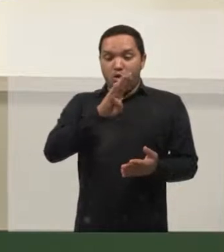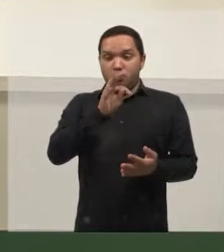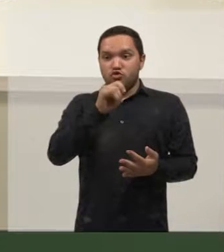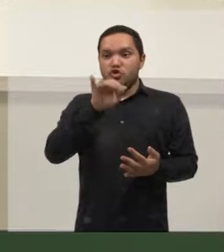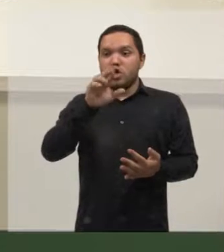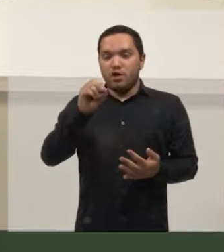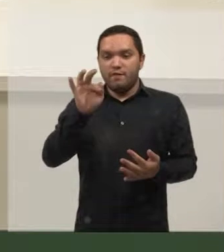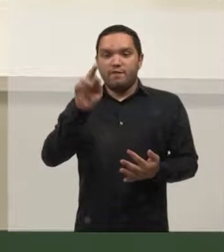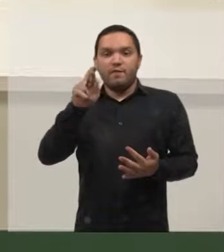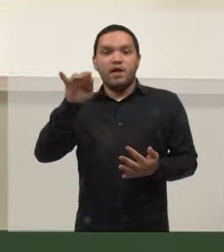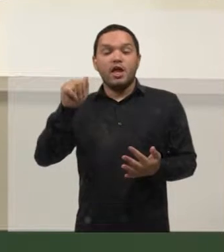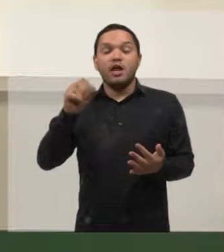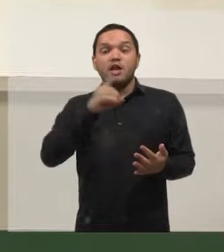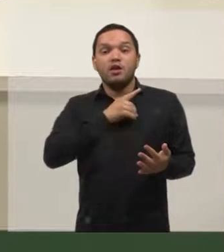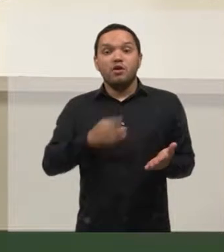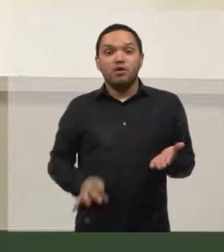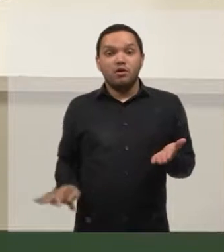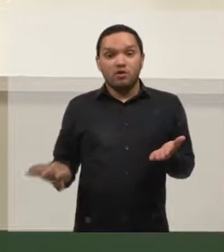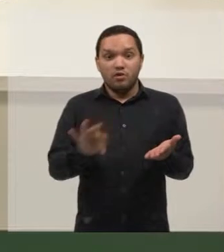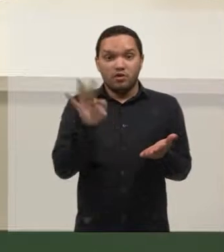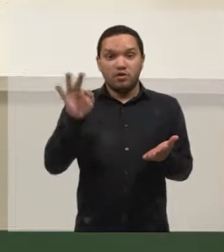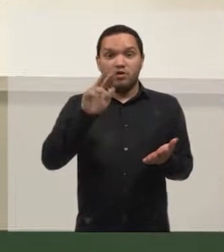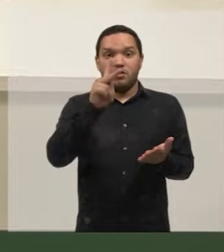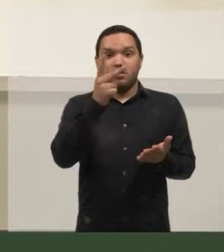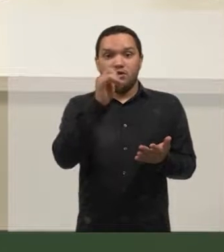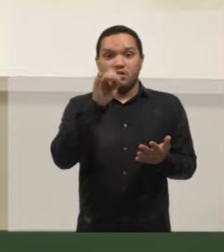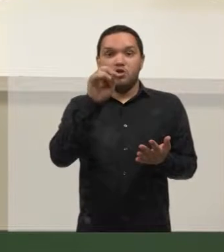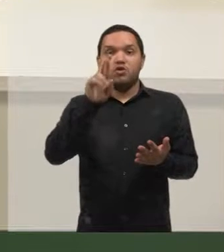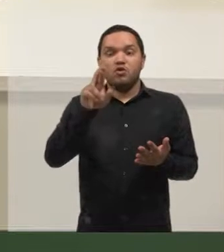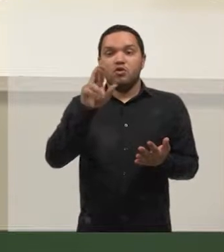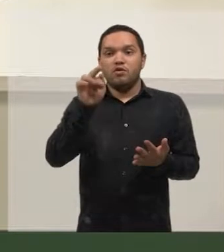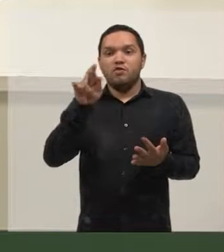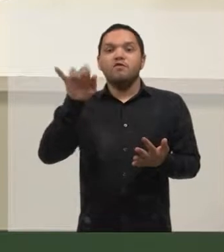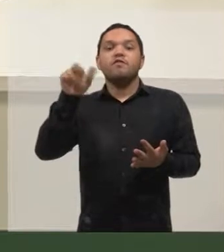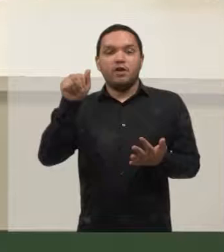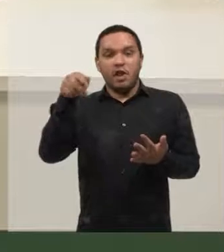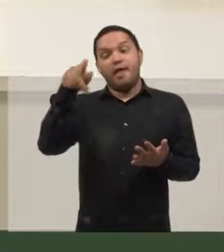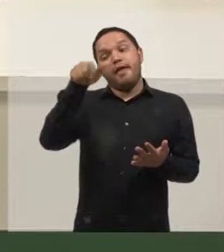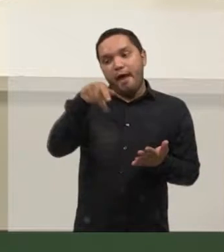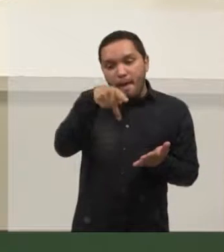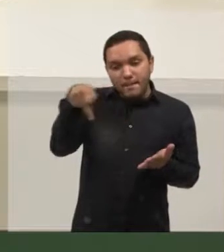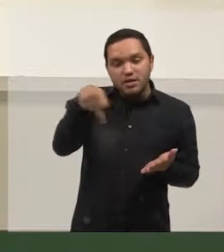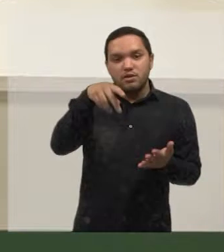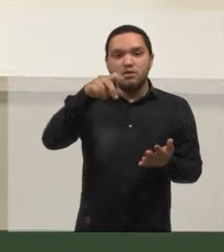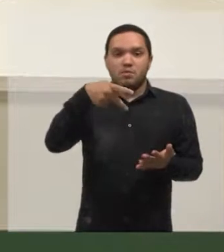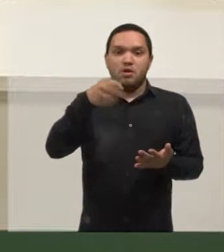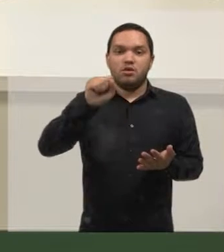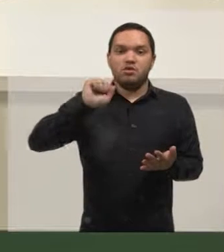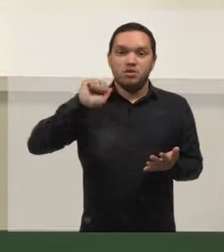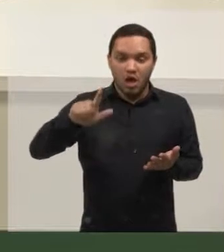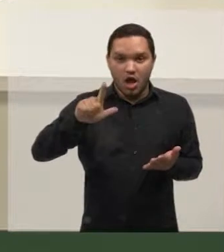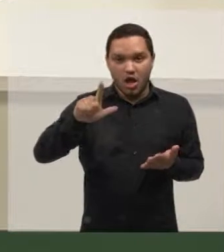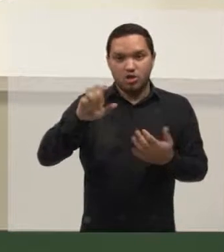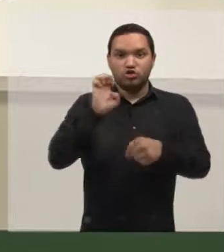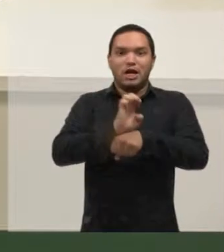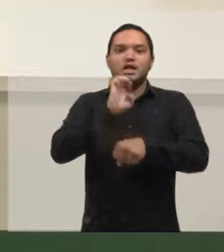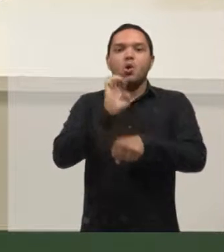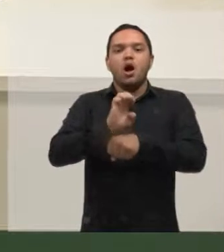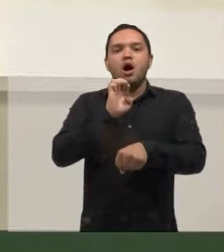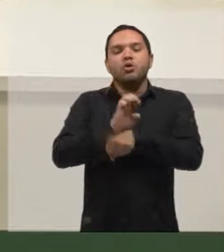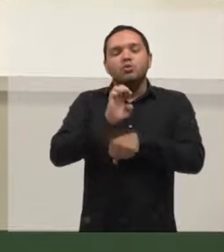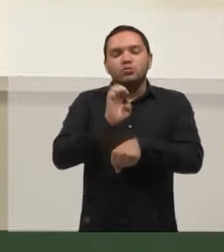deputado federal Heitor Freire, que é o presidente do PSL, né, Luiz? É o presidente do PSL a nível estadual, não é